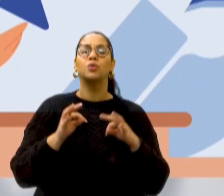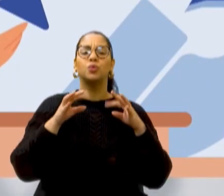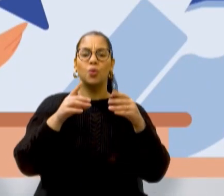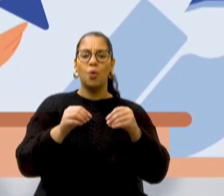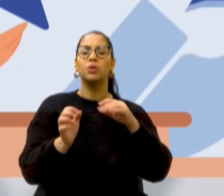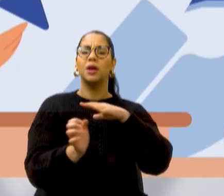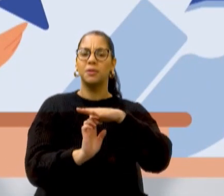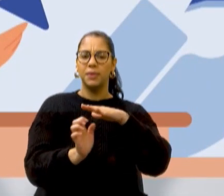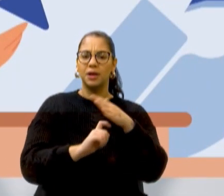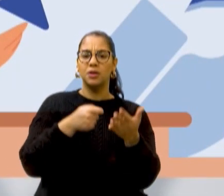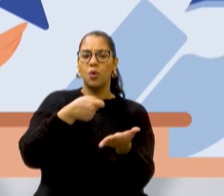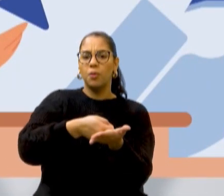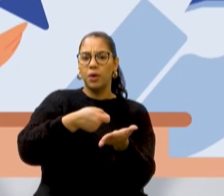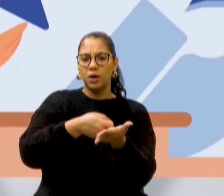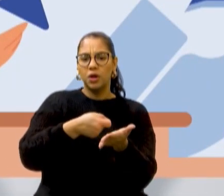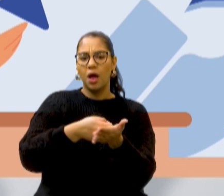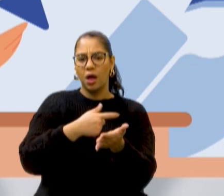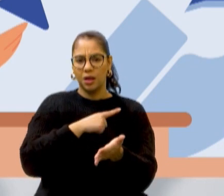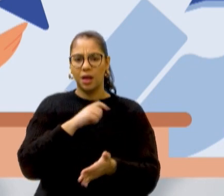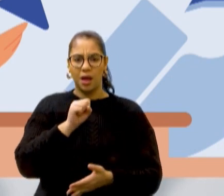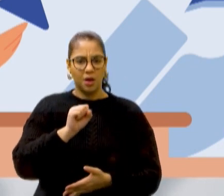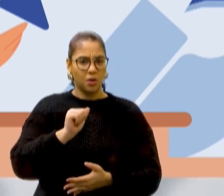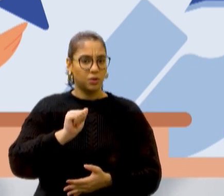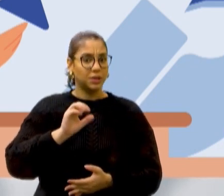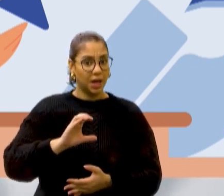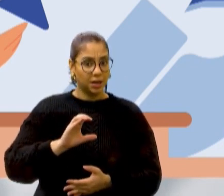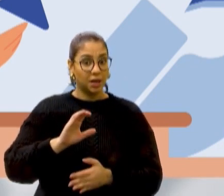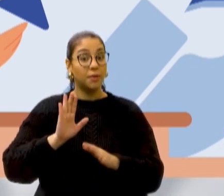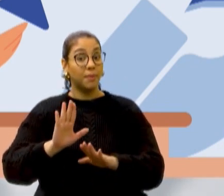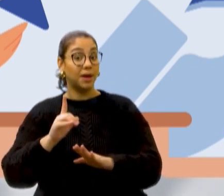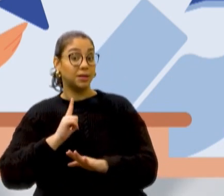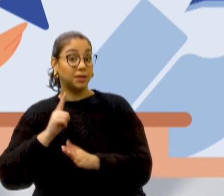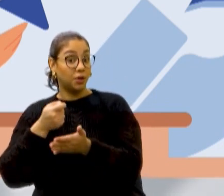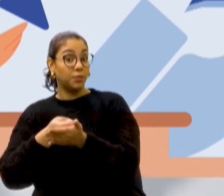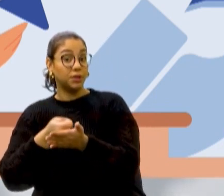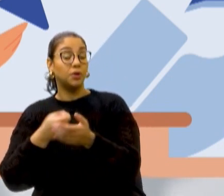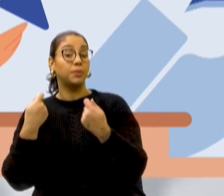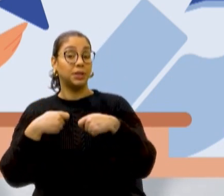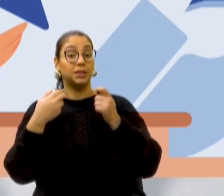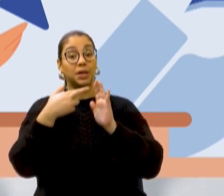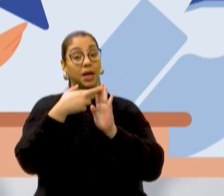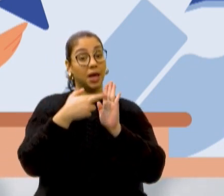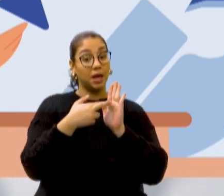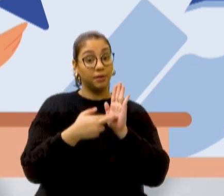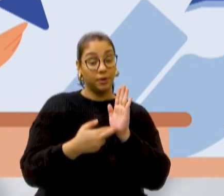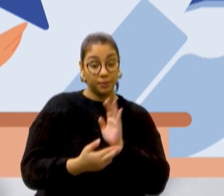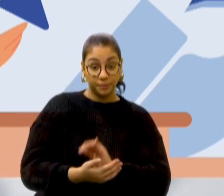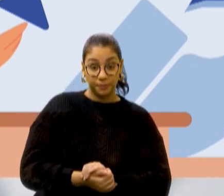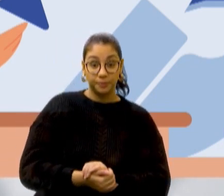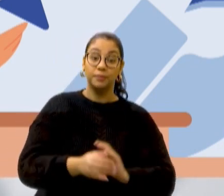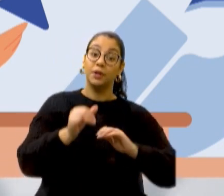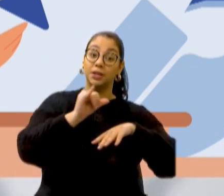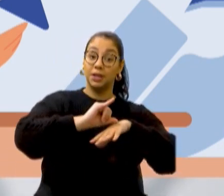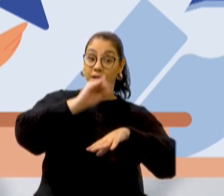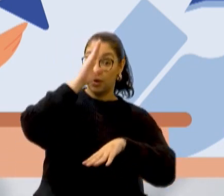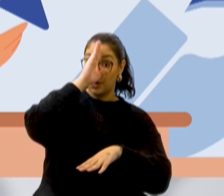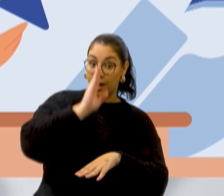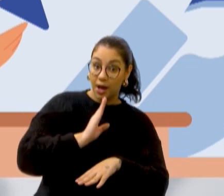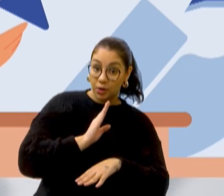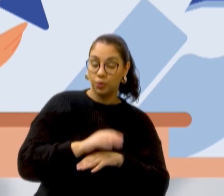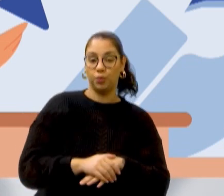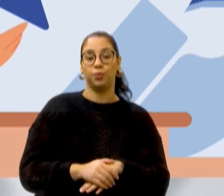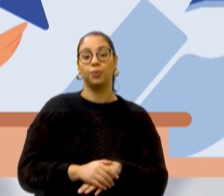são todas as empresas que têm obrigação de ter um saque Mas quem tem deve seguir algumas regras ser uma central